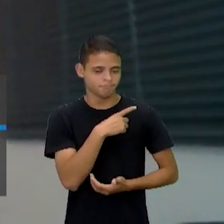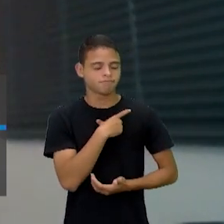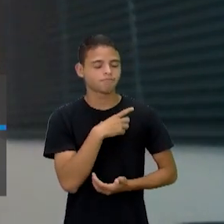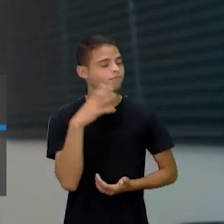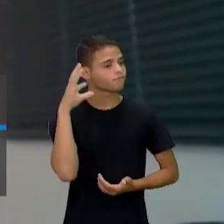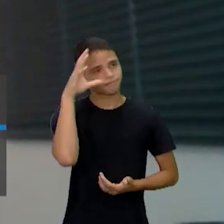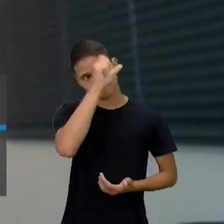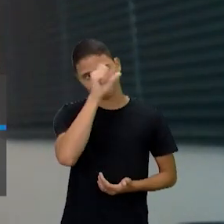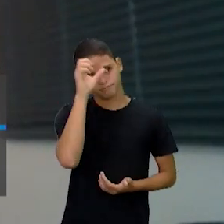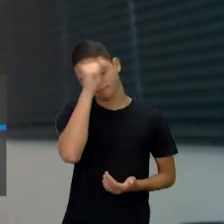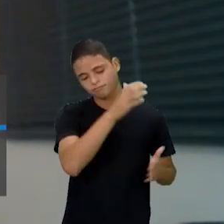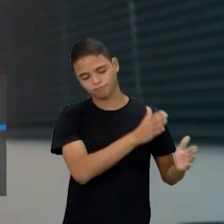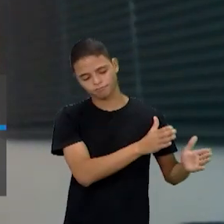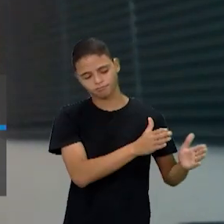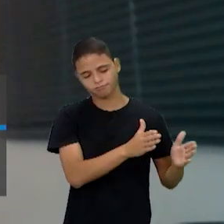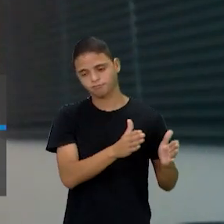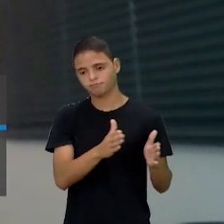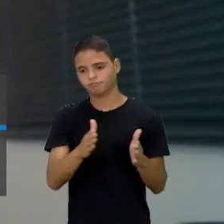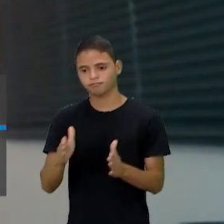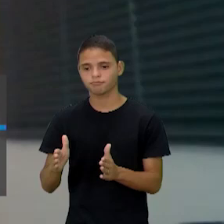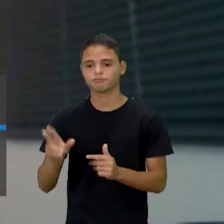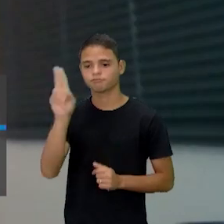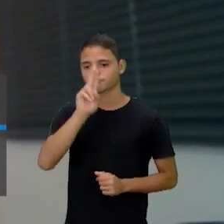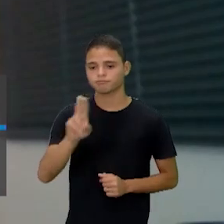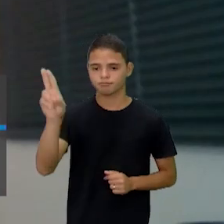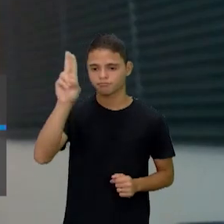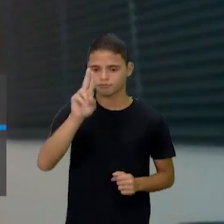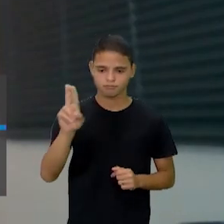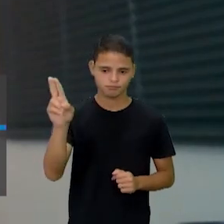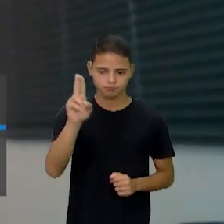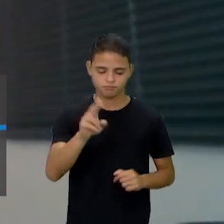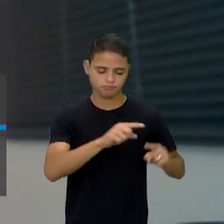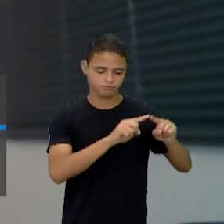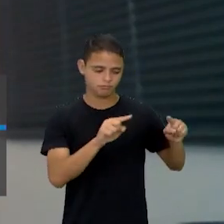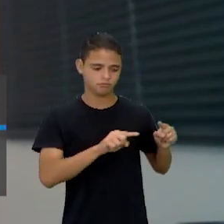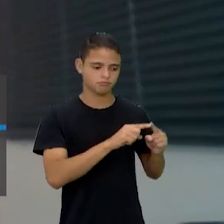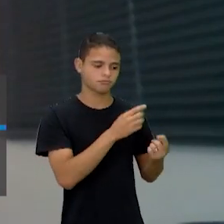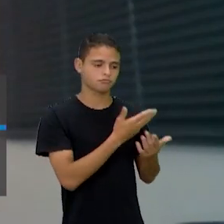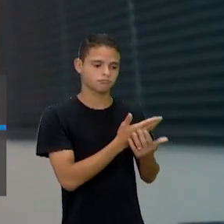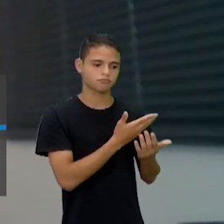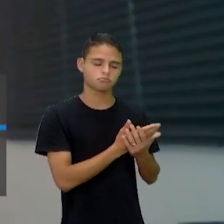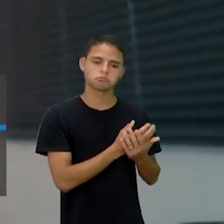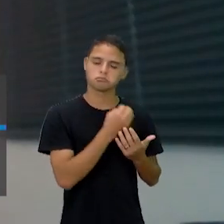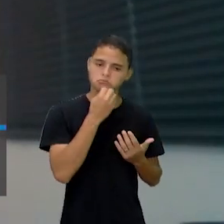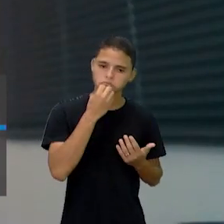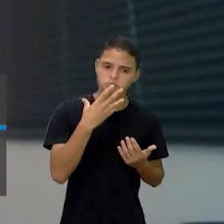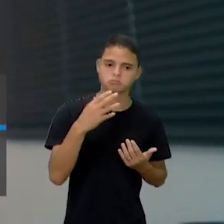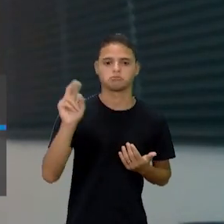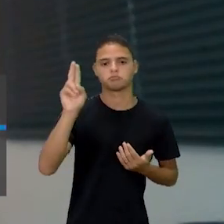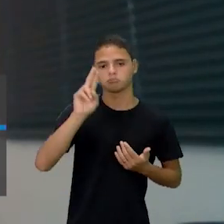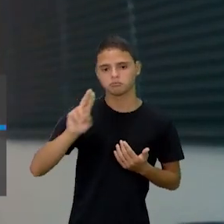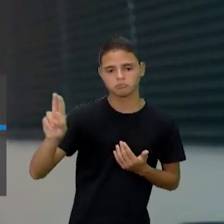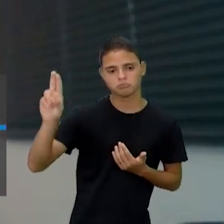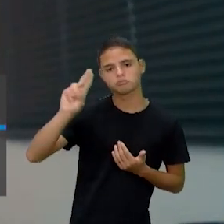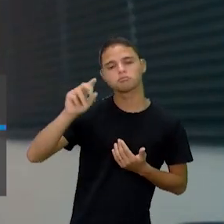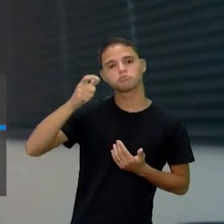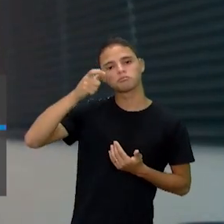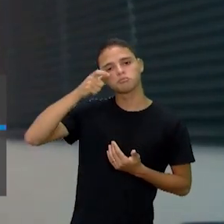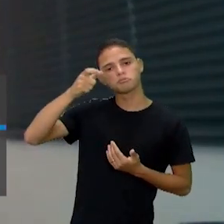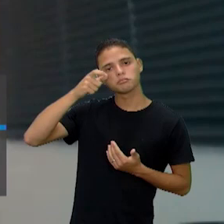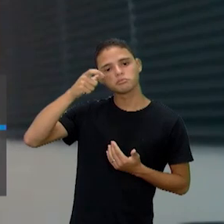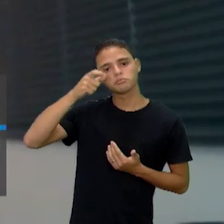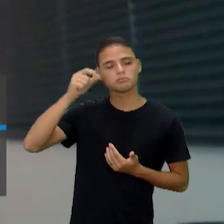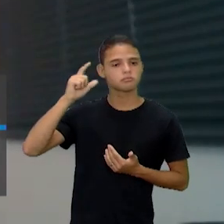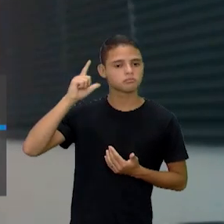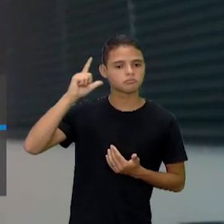com que ele utilize esse tempo livre em sala de aula de uma maneira mais adequada, usando os seus interesses para que ele